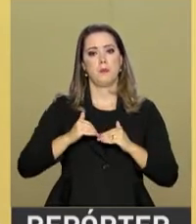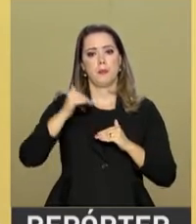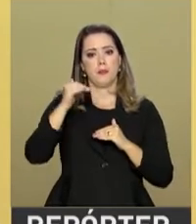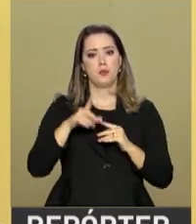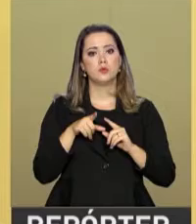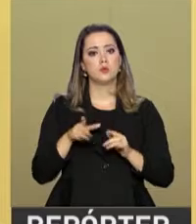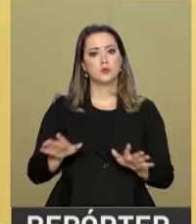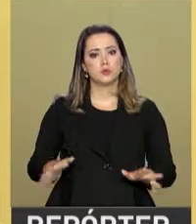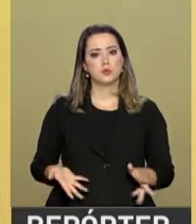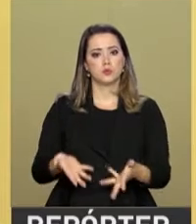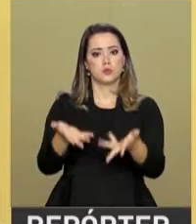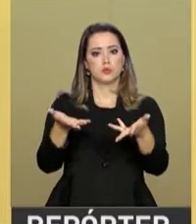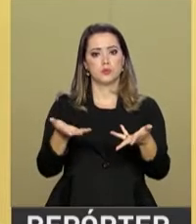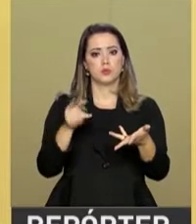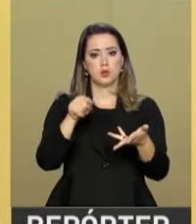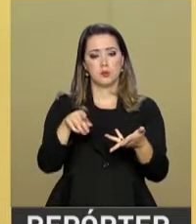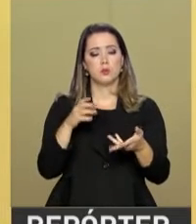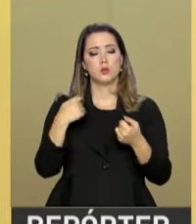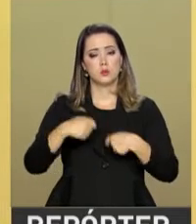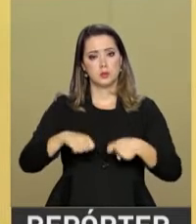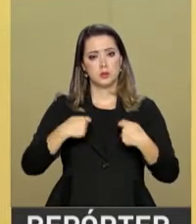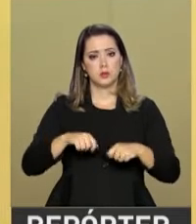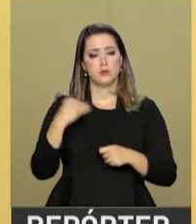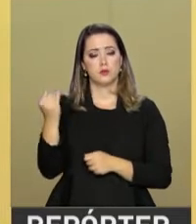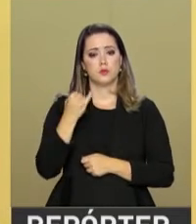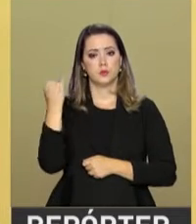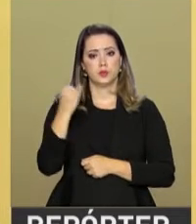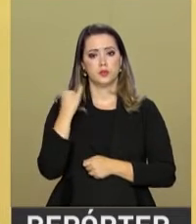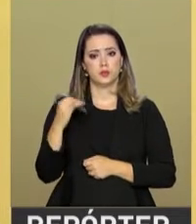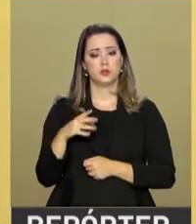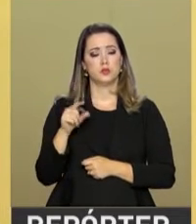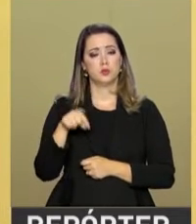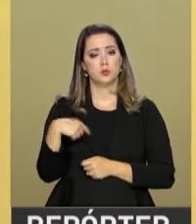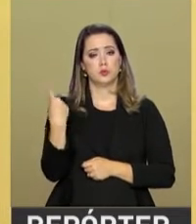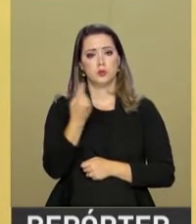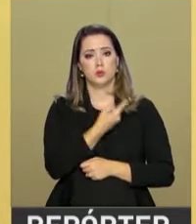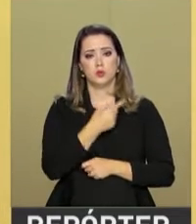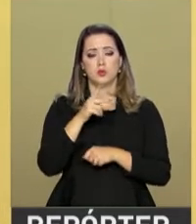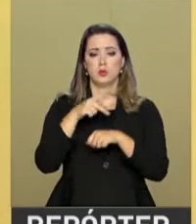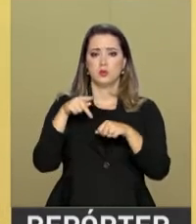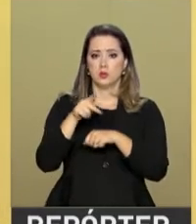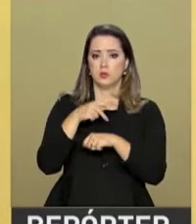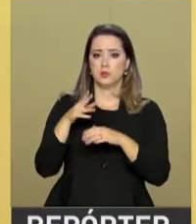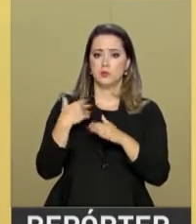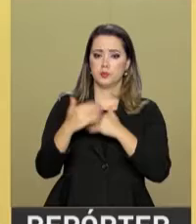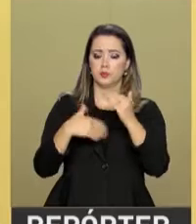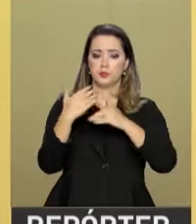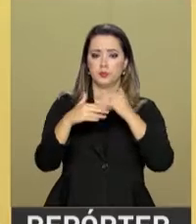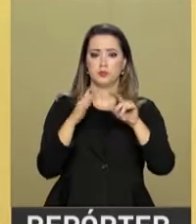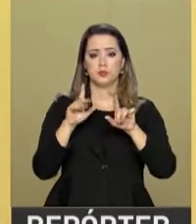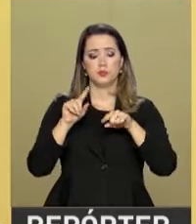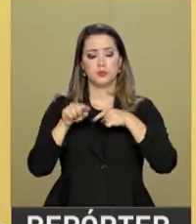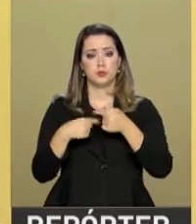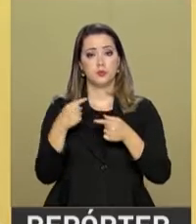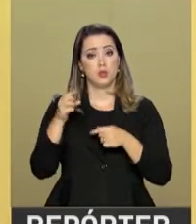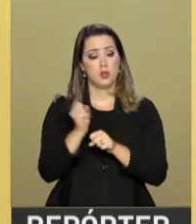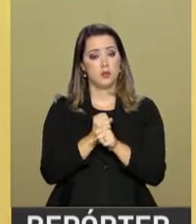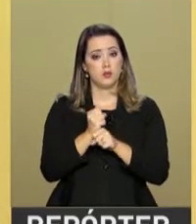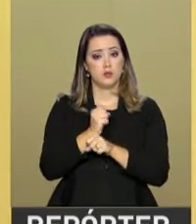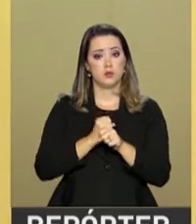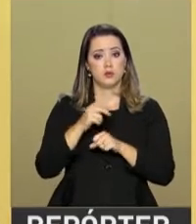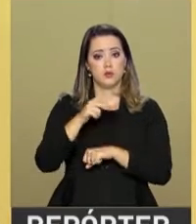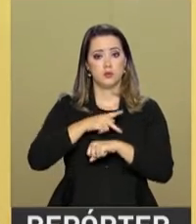de fato, um impulso inicial importantíssimo e fundamental para o Brasil voltar a crescer. E este ano